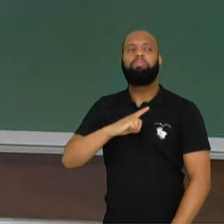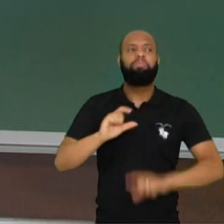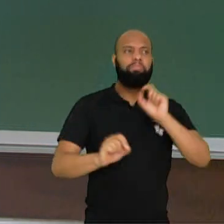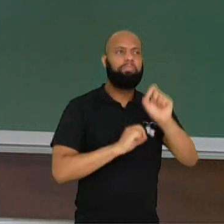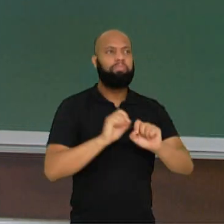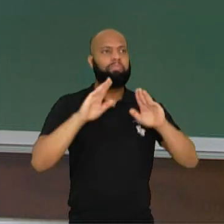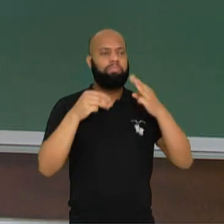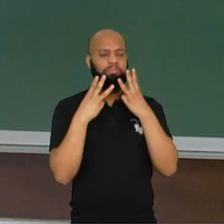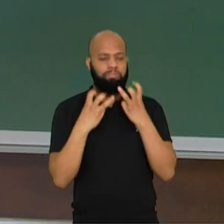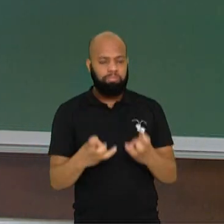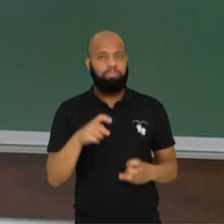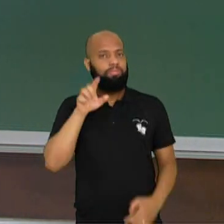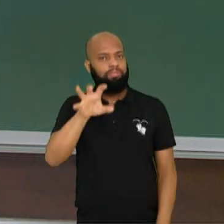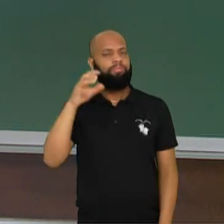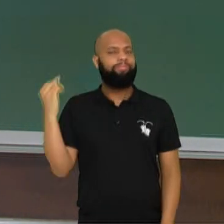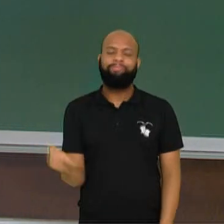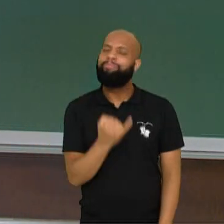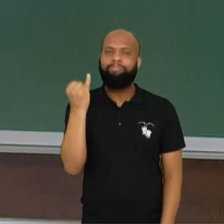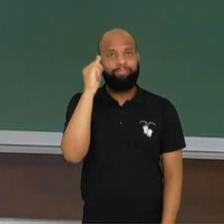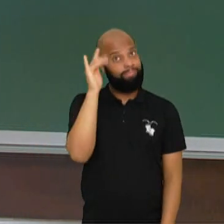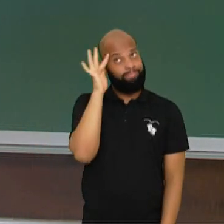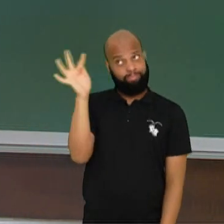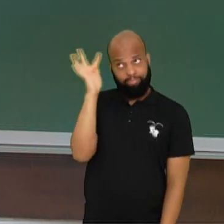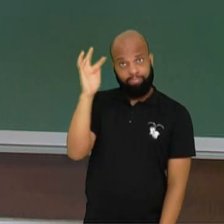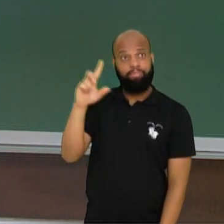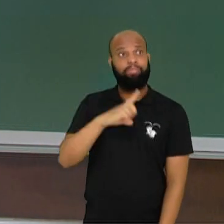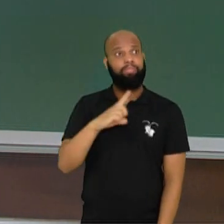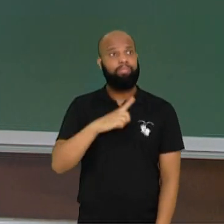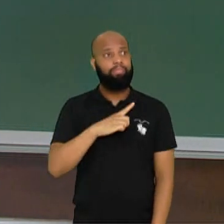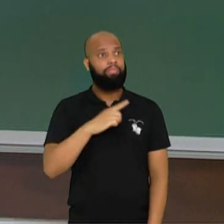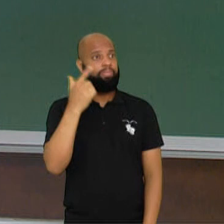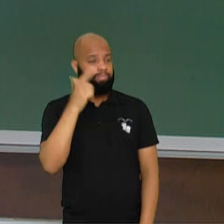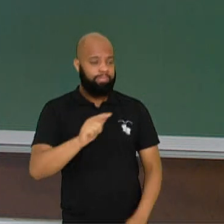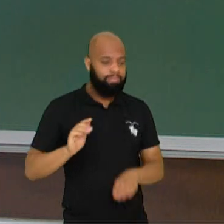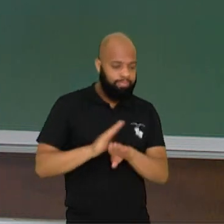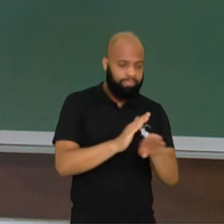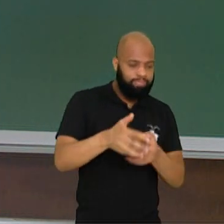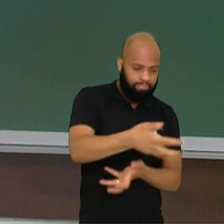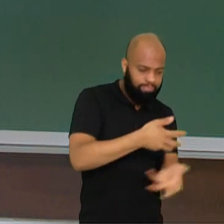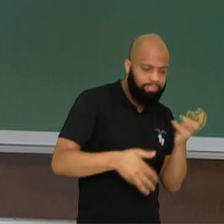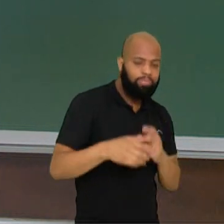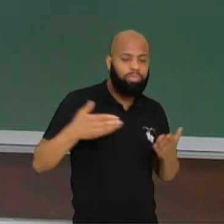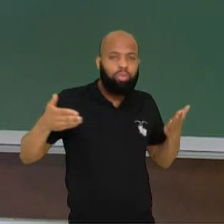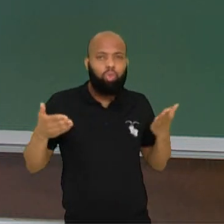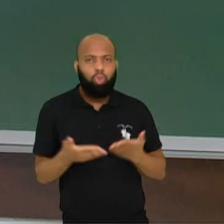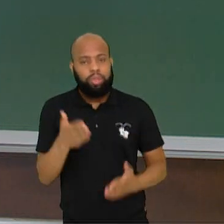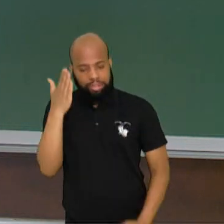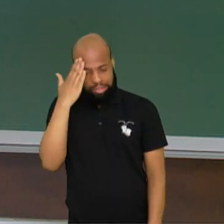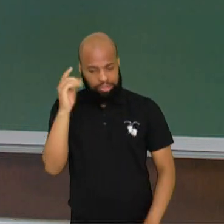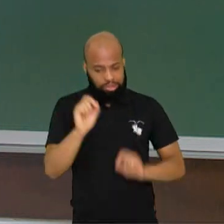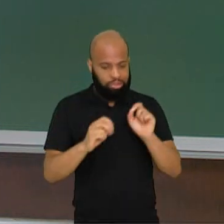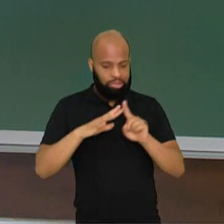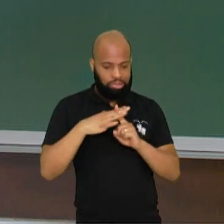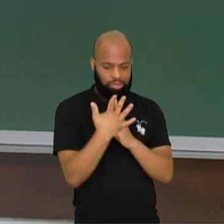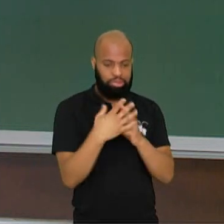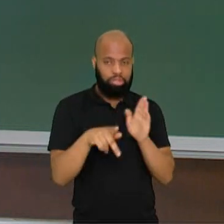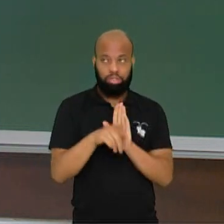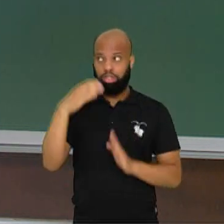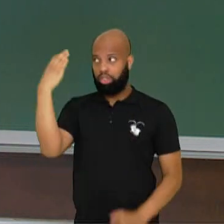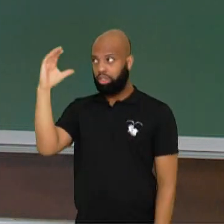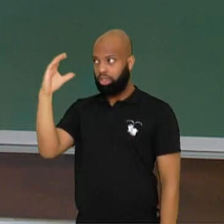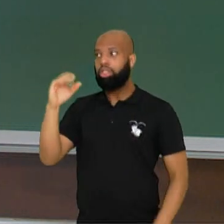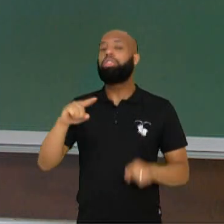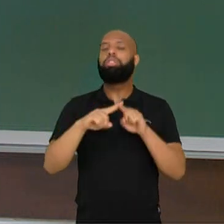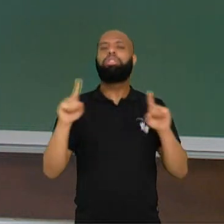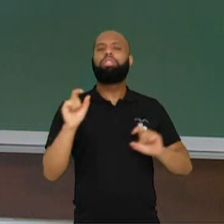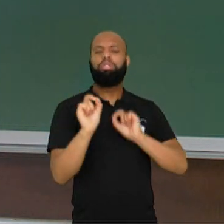o Marx foi um importante filósofo que contribuiu com o que a gente conhece como socialismo científico.